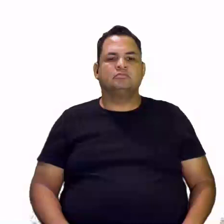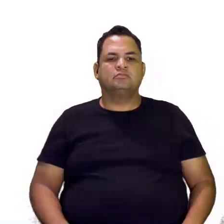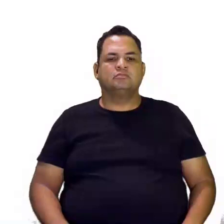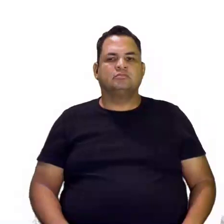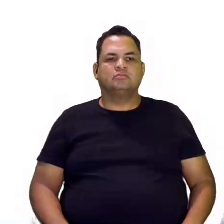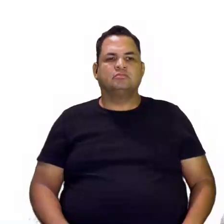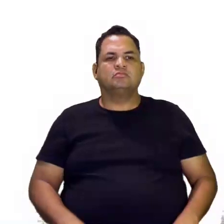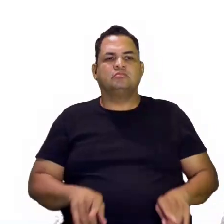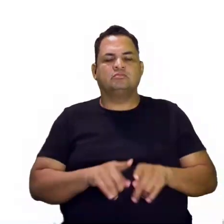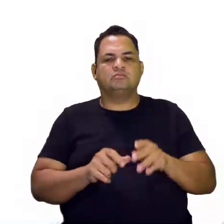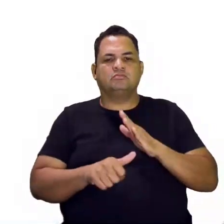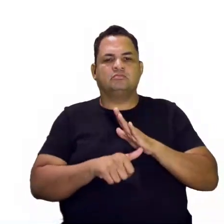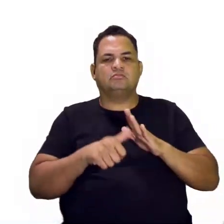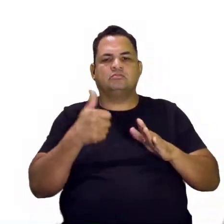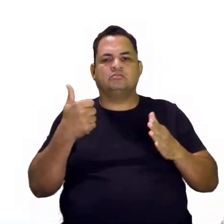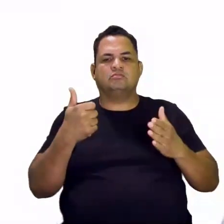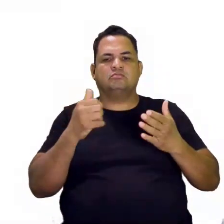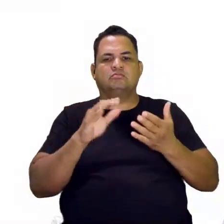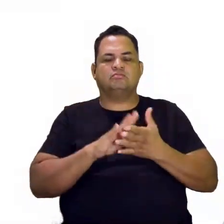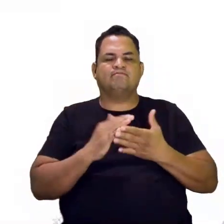células. Essa é a primeira